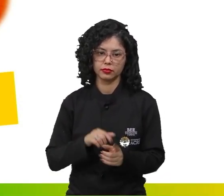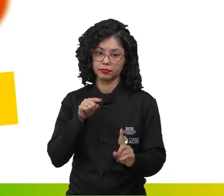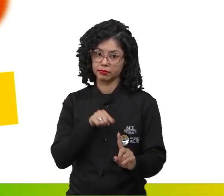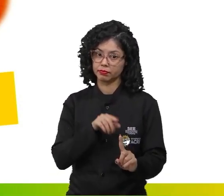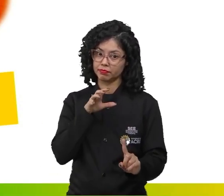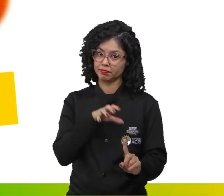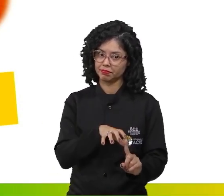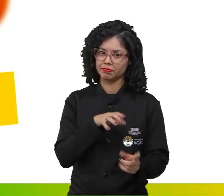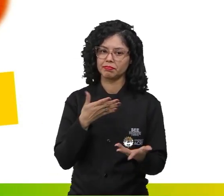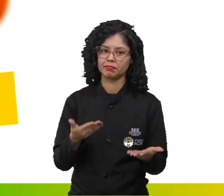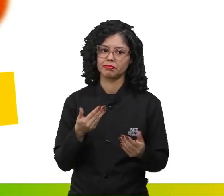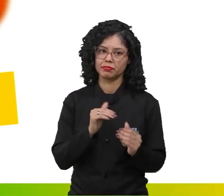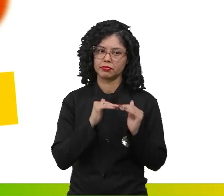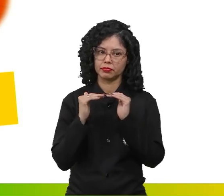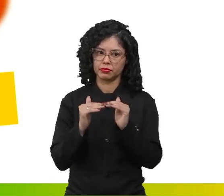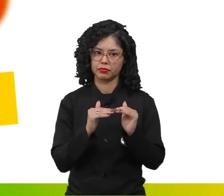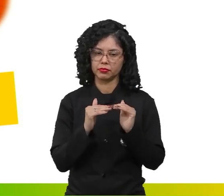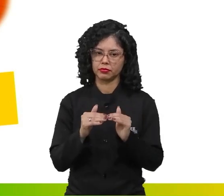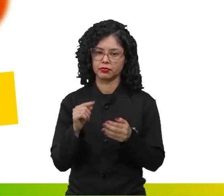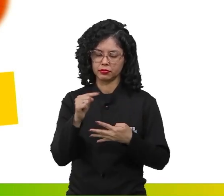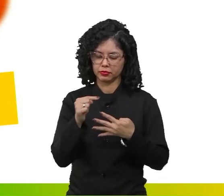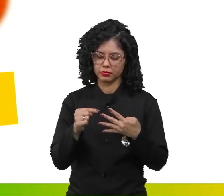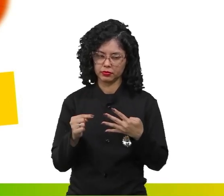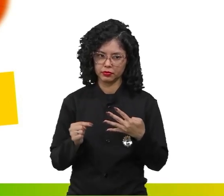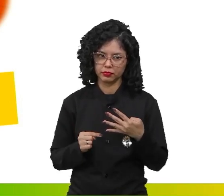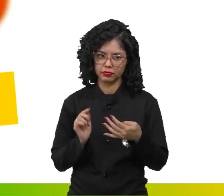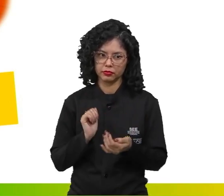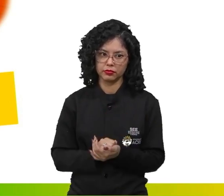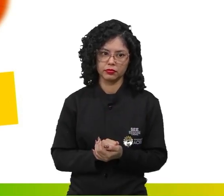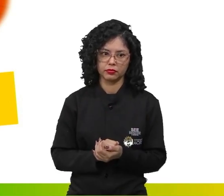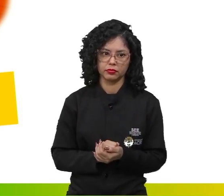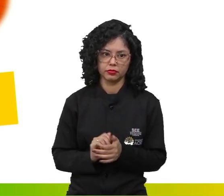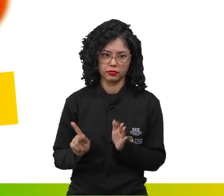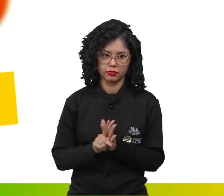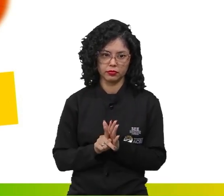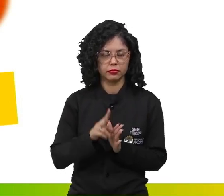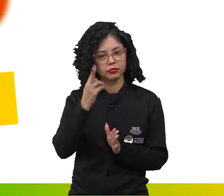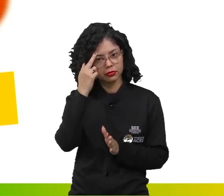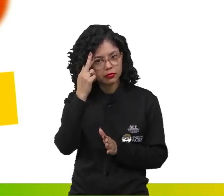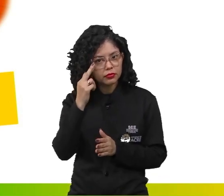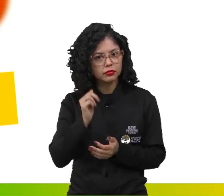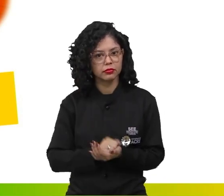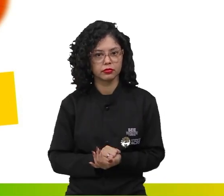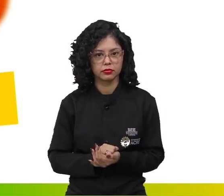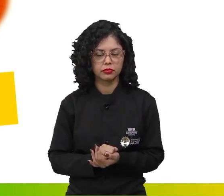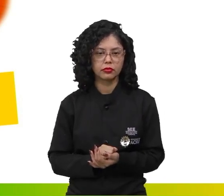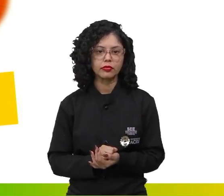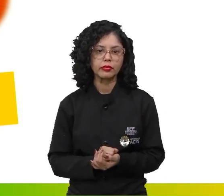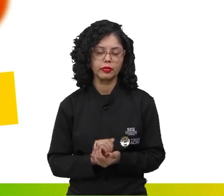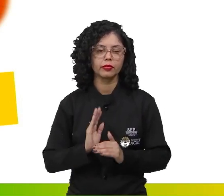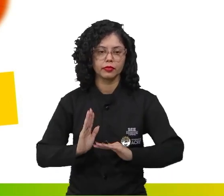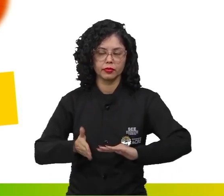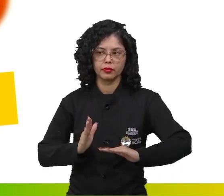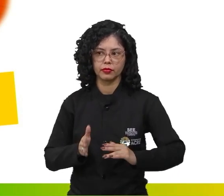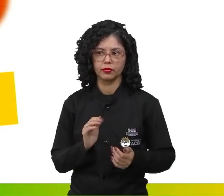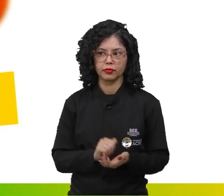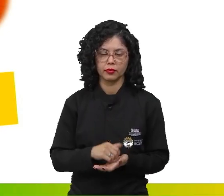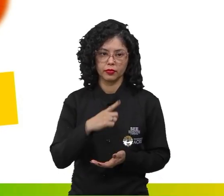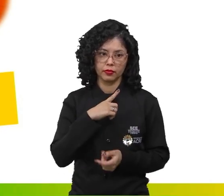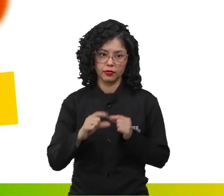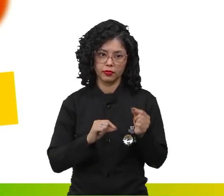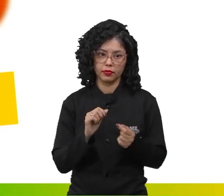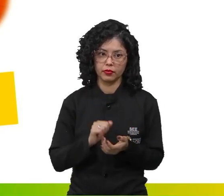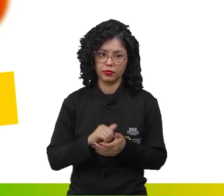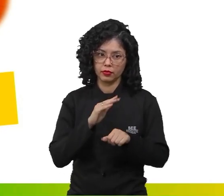persuasão, ela mantém os elementos básicos aí, tá? Da publicidade comum na publicidade contemporânea. Então, eu tenho aí o